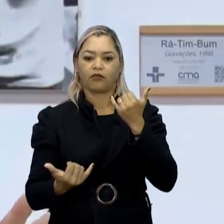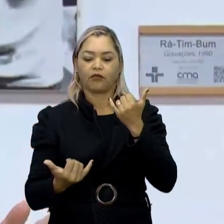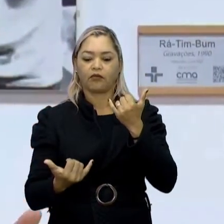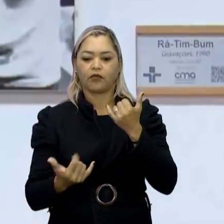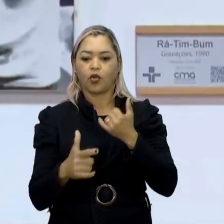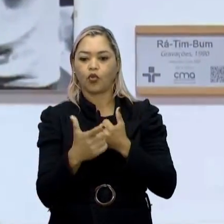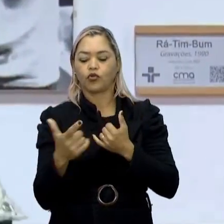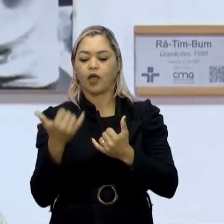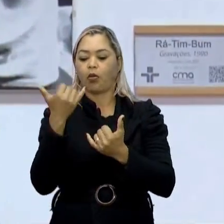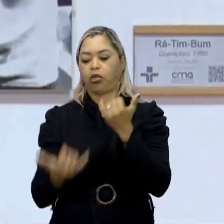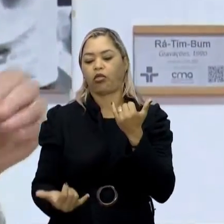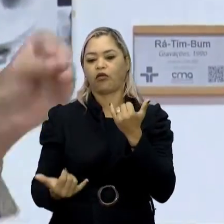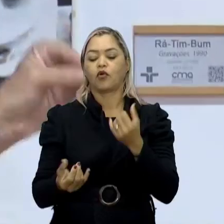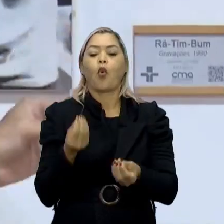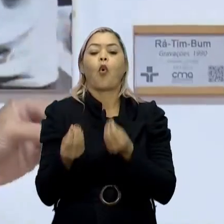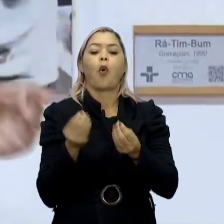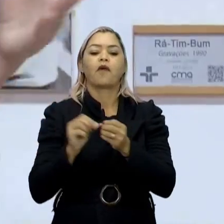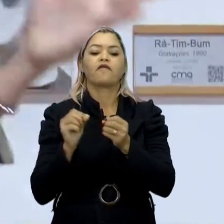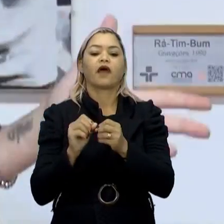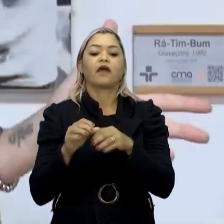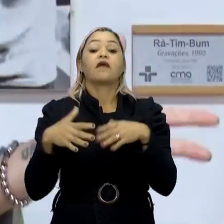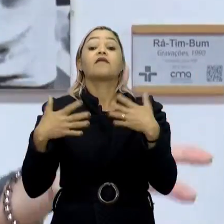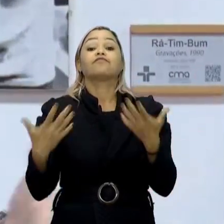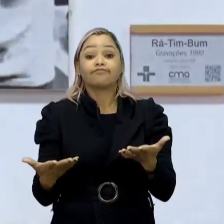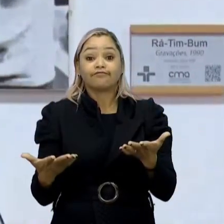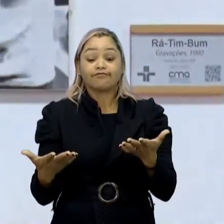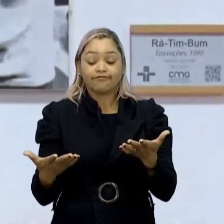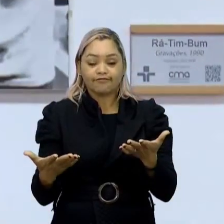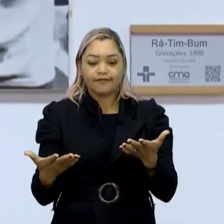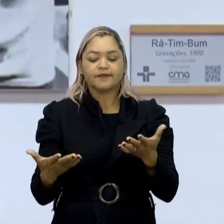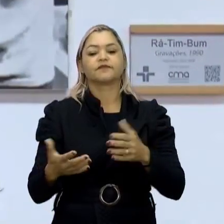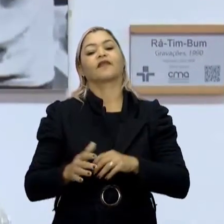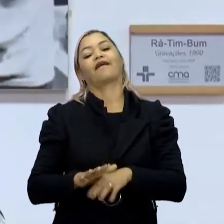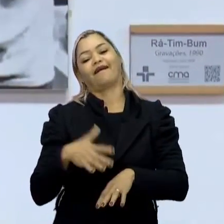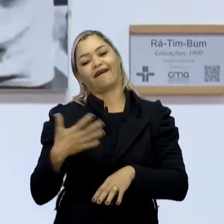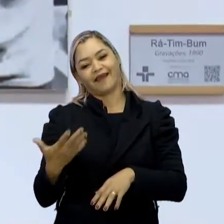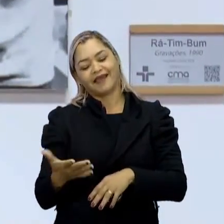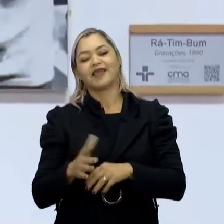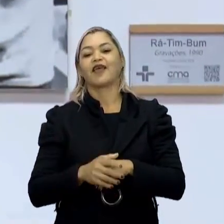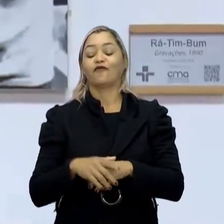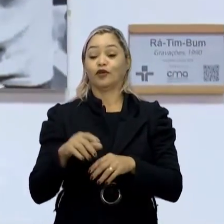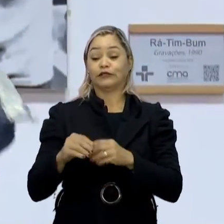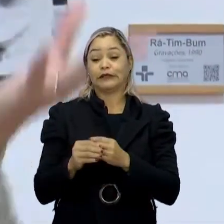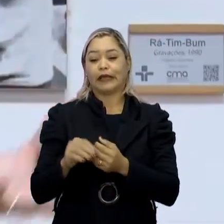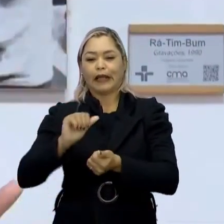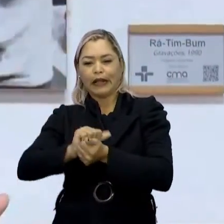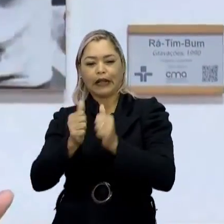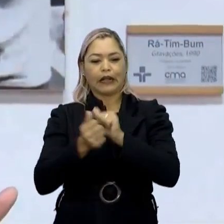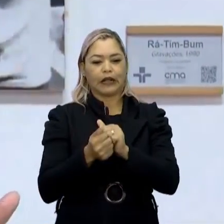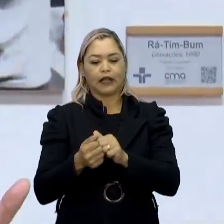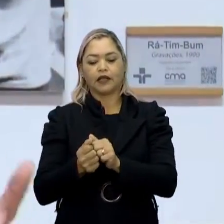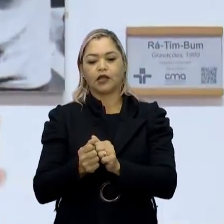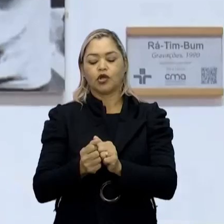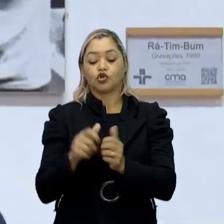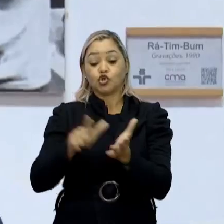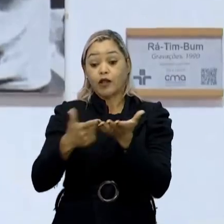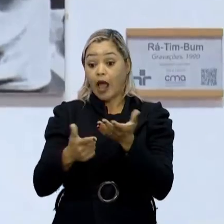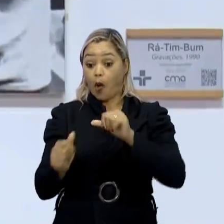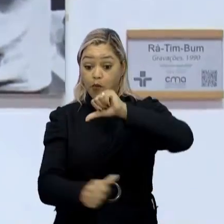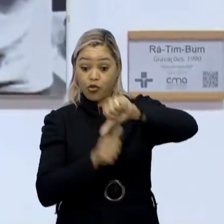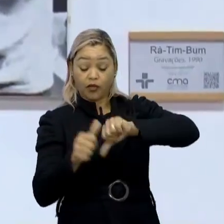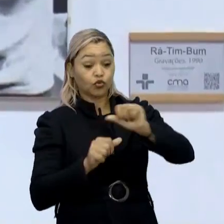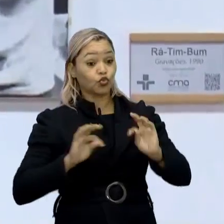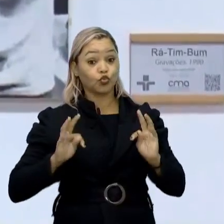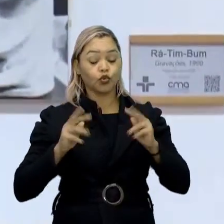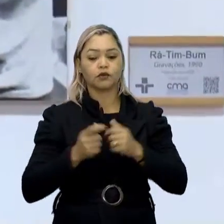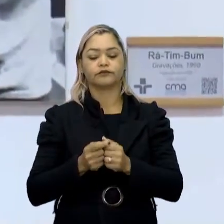mais o sinal da quadra. Como é que faz? E aí? E aí? Aí vem, às vezes você tem que mexer o jornal inteiro, porque alguma coisa que